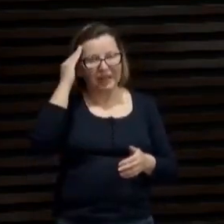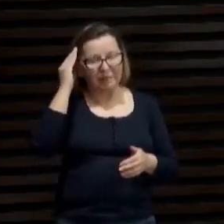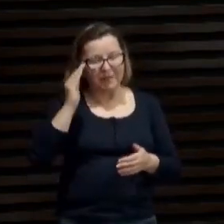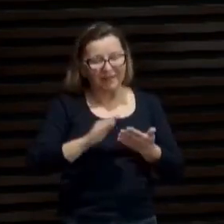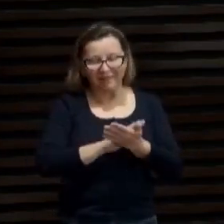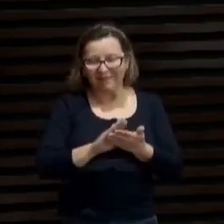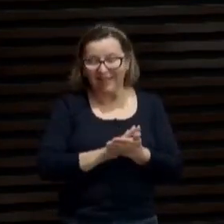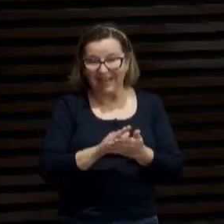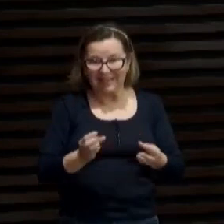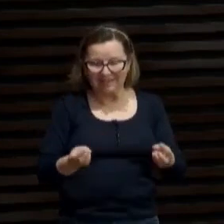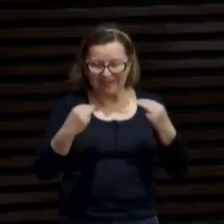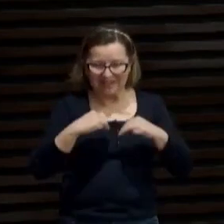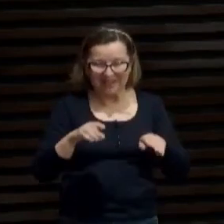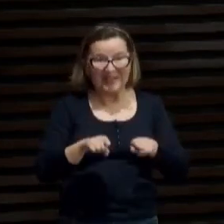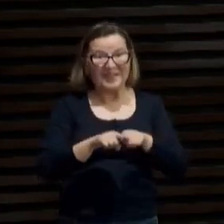tudo.